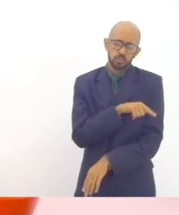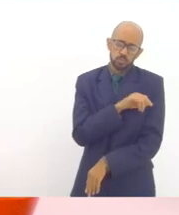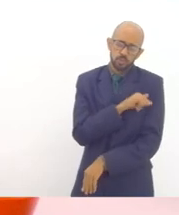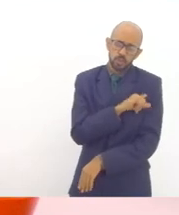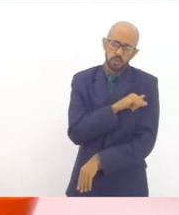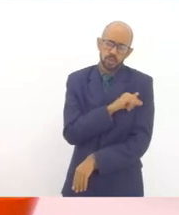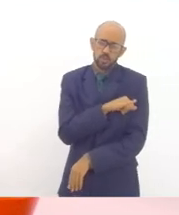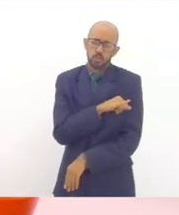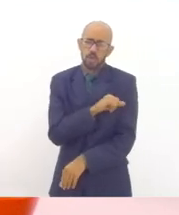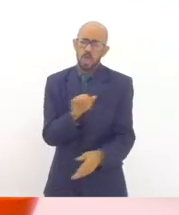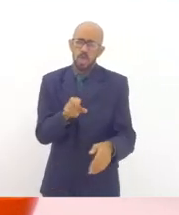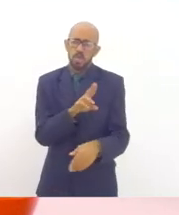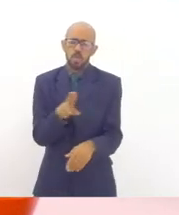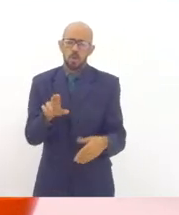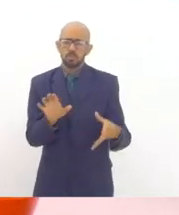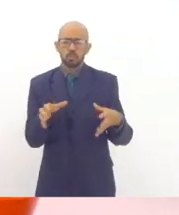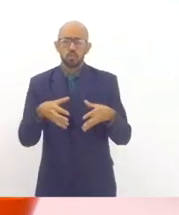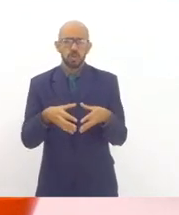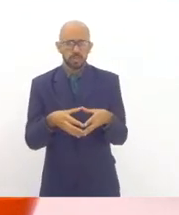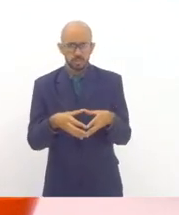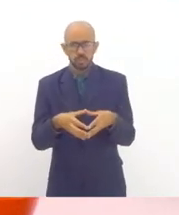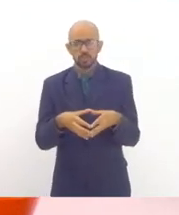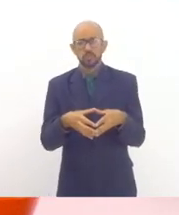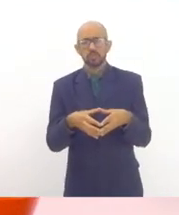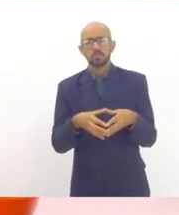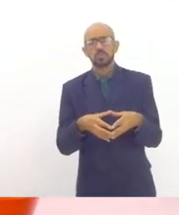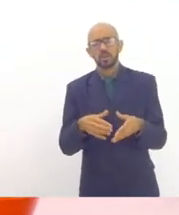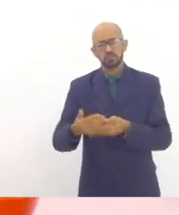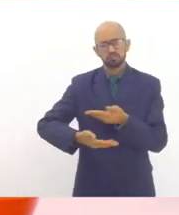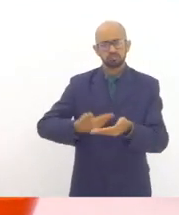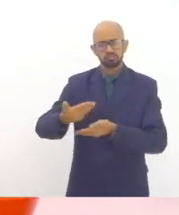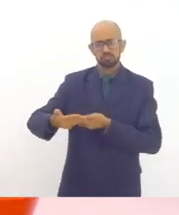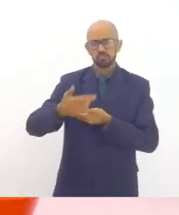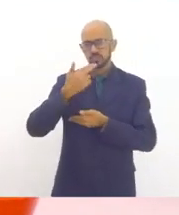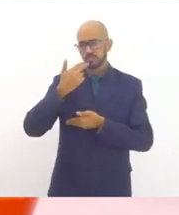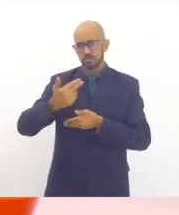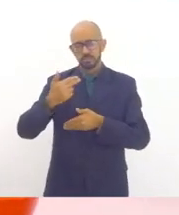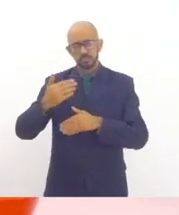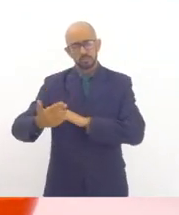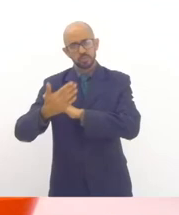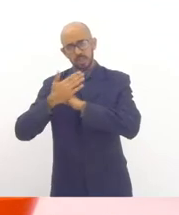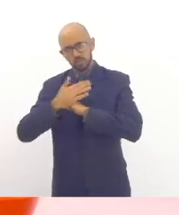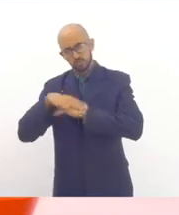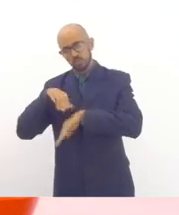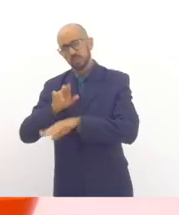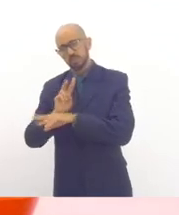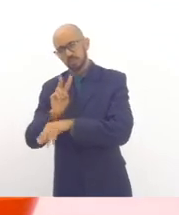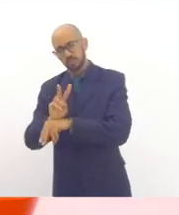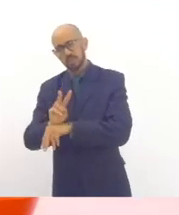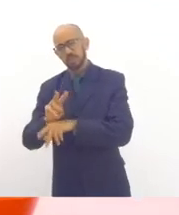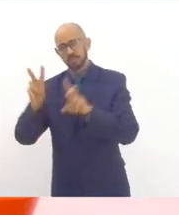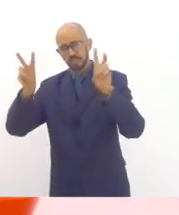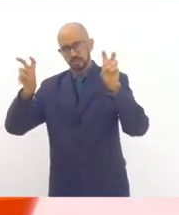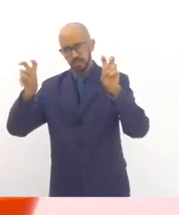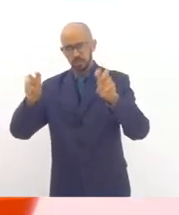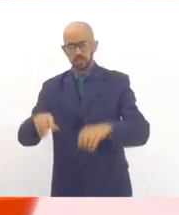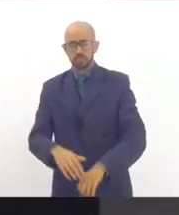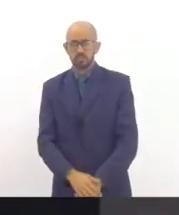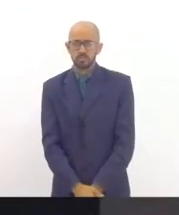coletivo Escola Pública Entre Línguas. Ajude-nos a defender essa causa.